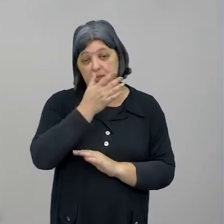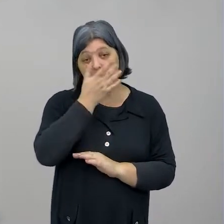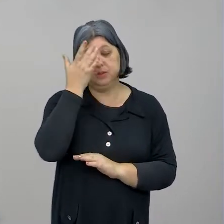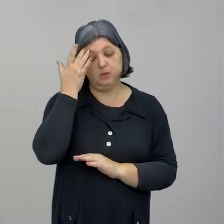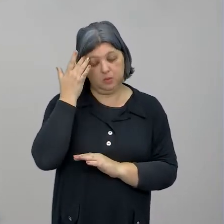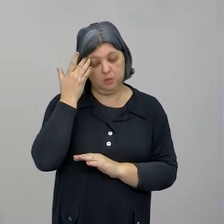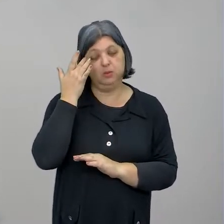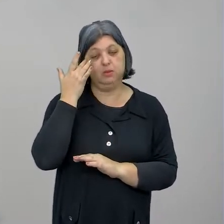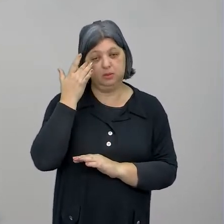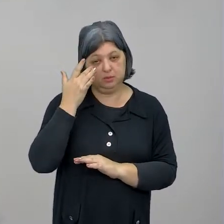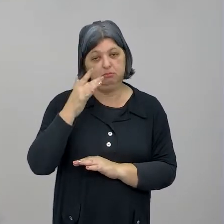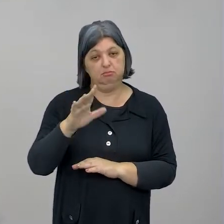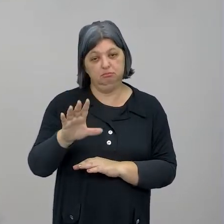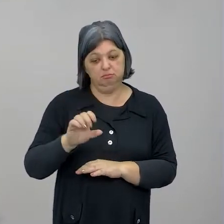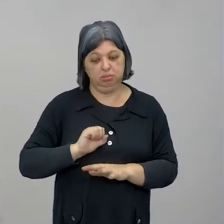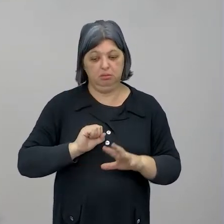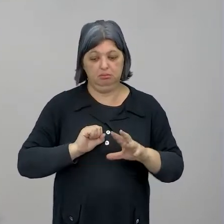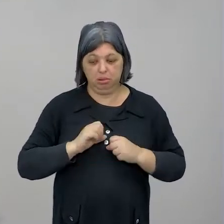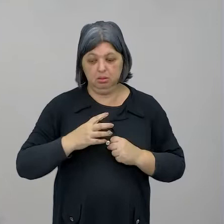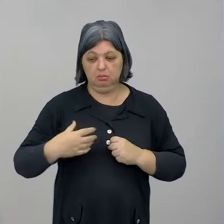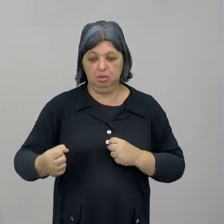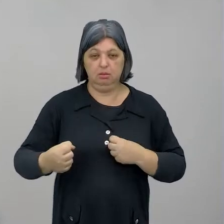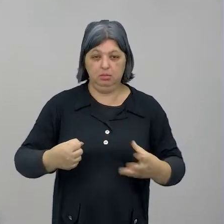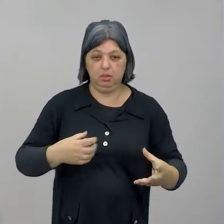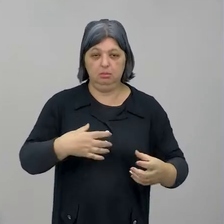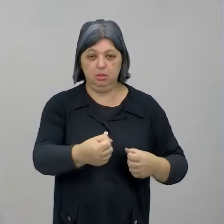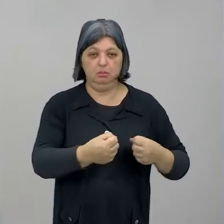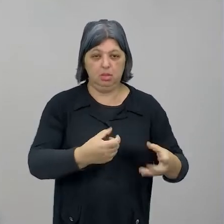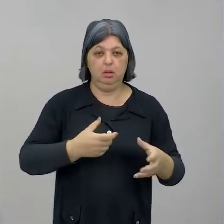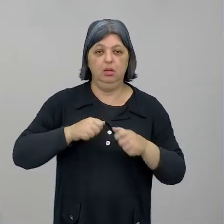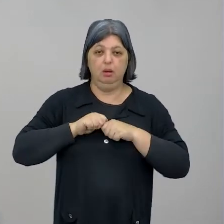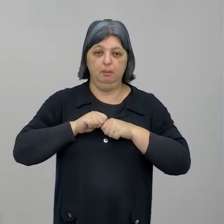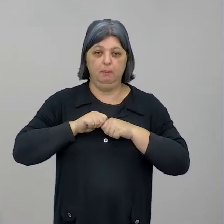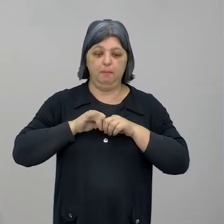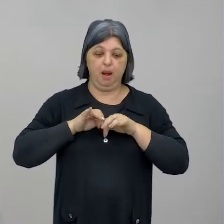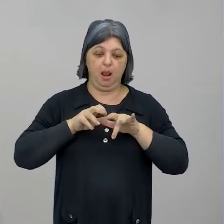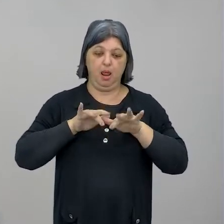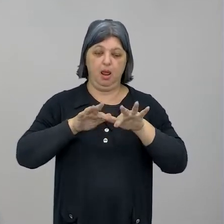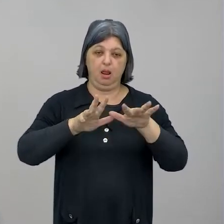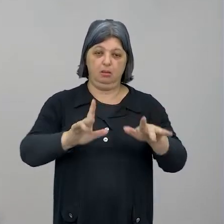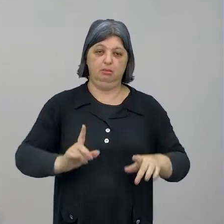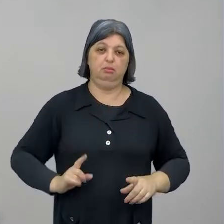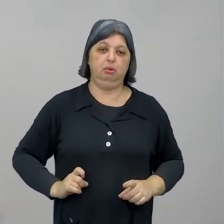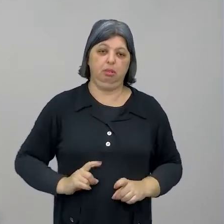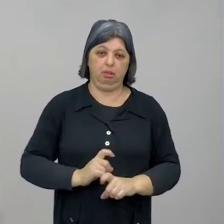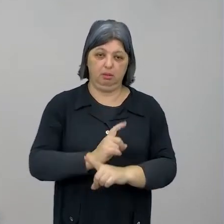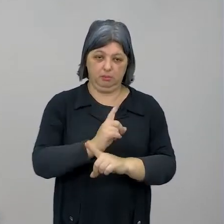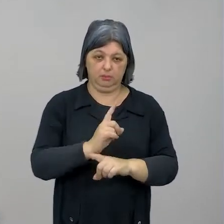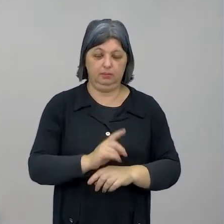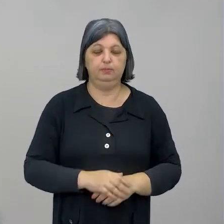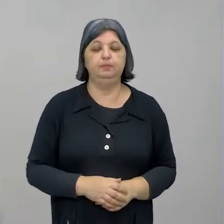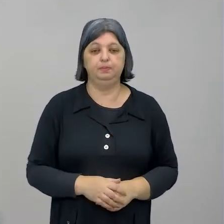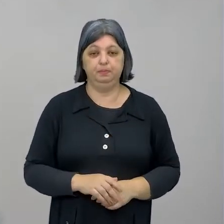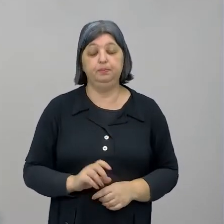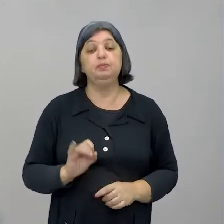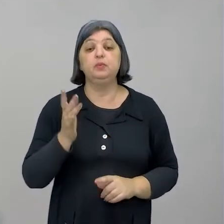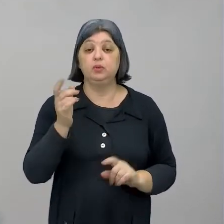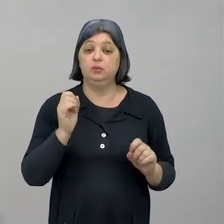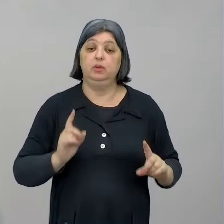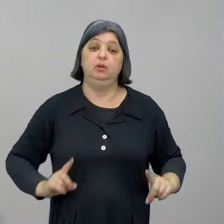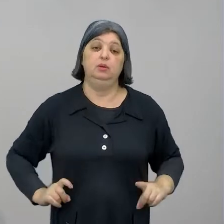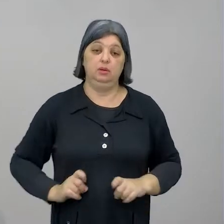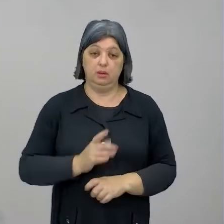se contaminando e vão acabar desenvolvendo uma grande quantidade aí de verminoses. Essas verminoses